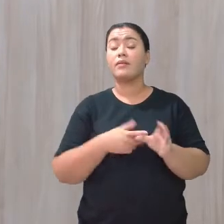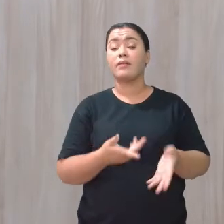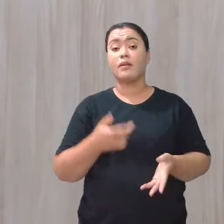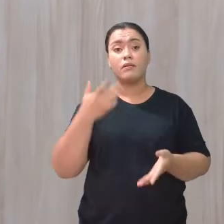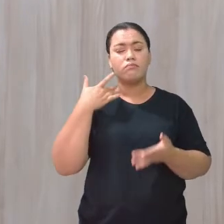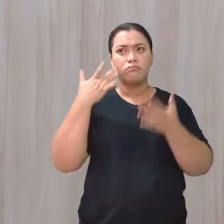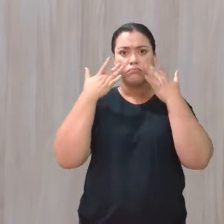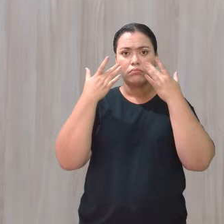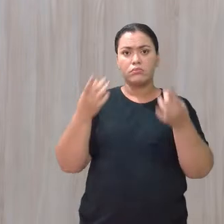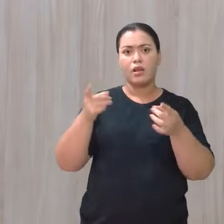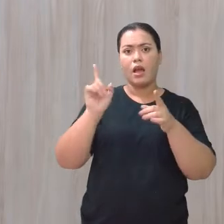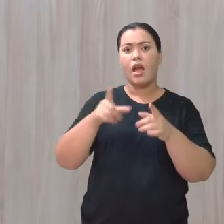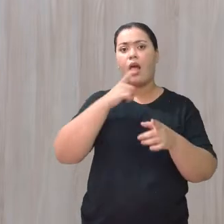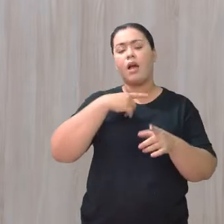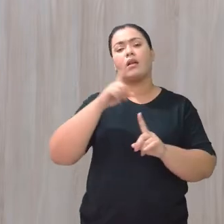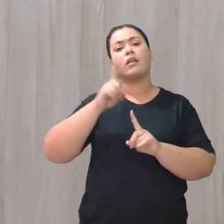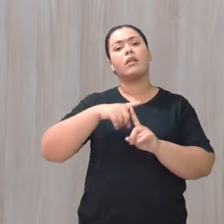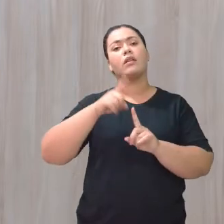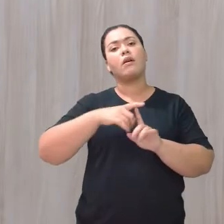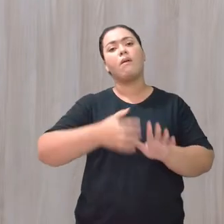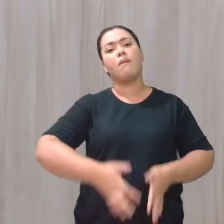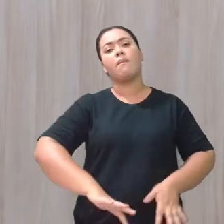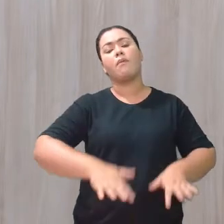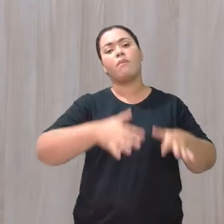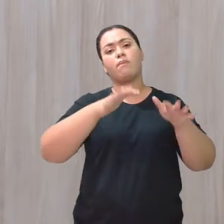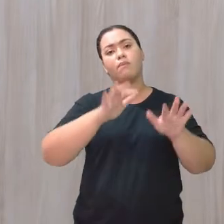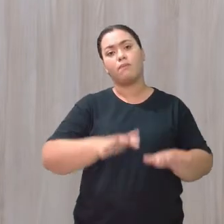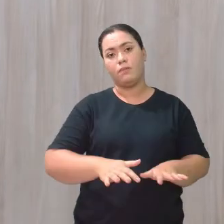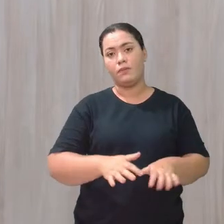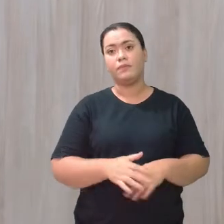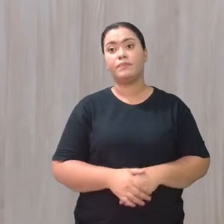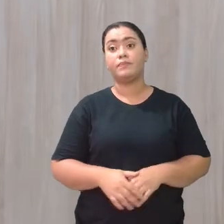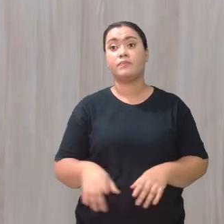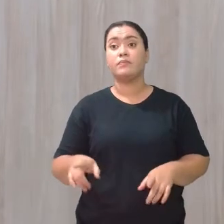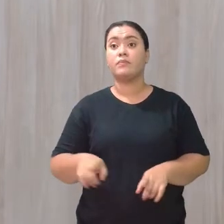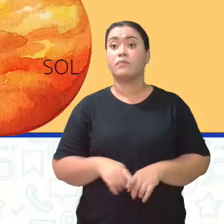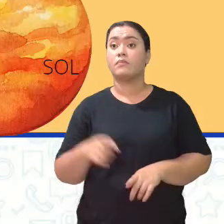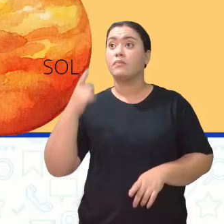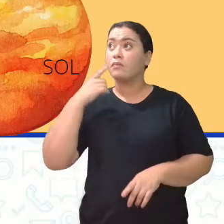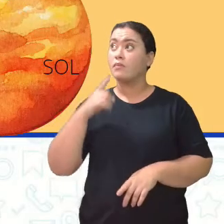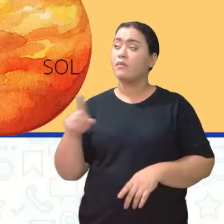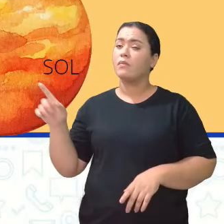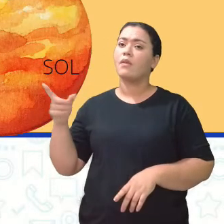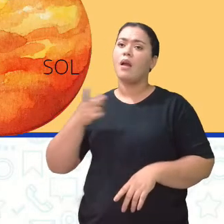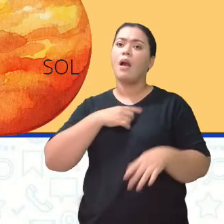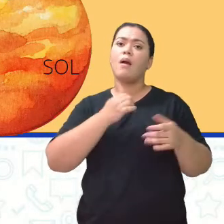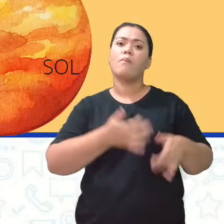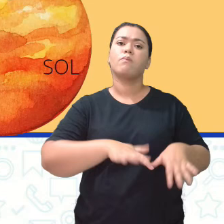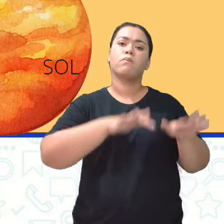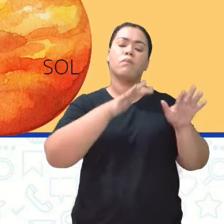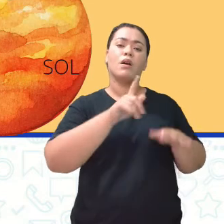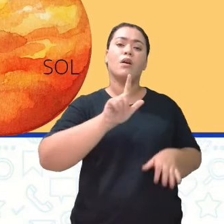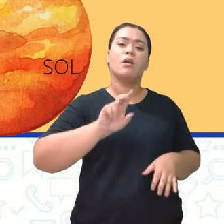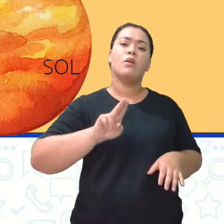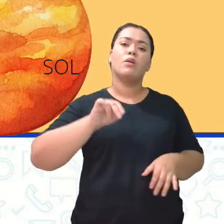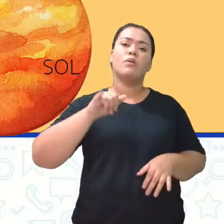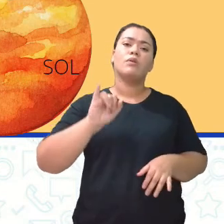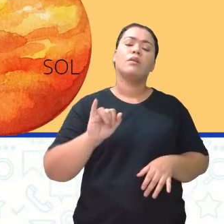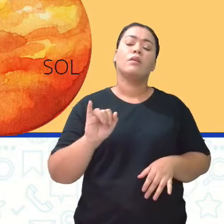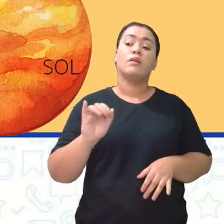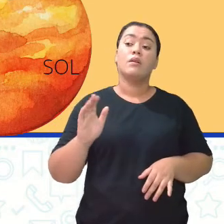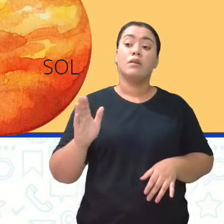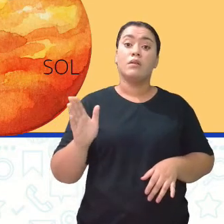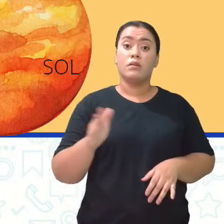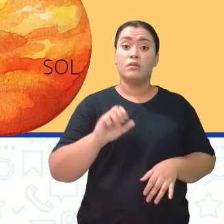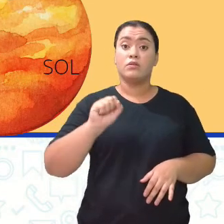essa questão dos tipos de maré, né? E aqui a maré lunisolar. Por que maré lunisolar? Porque